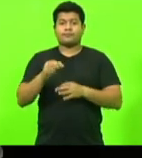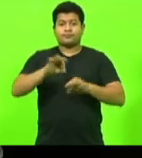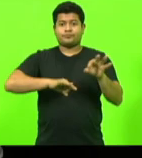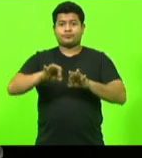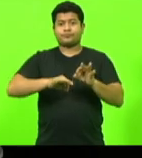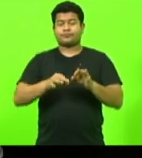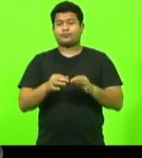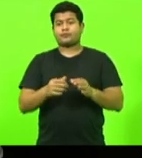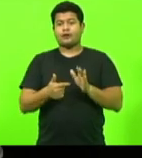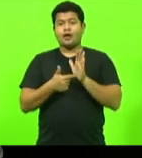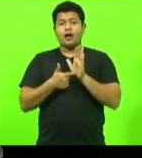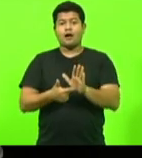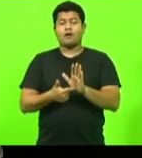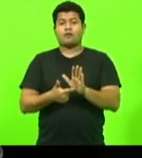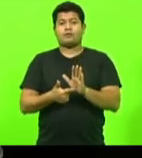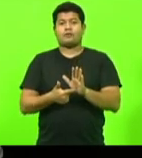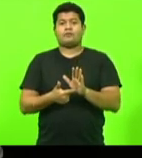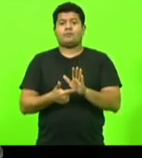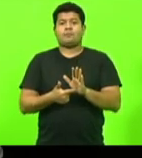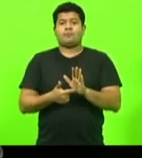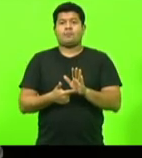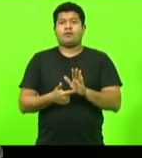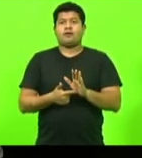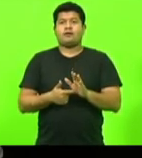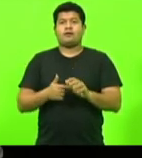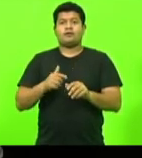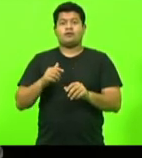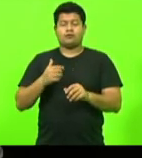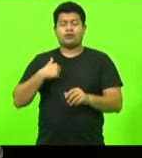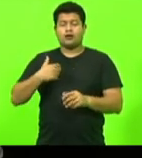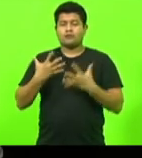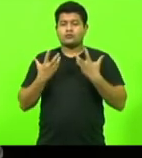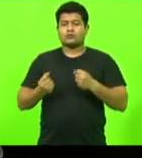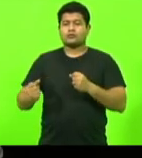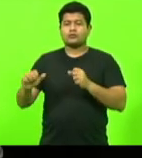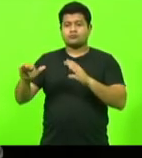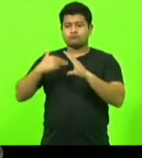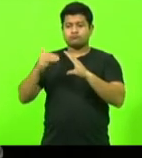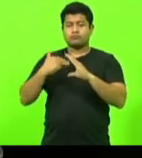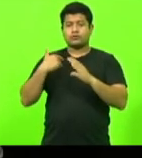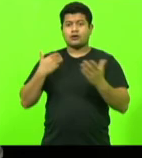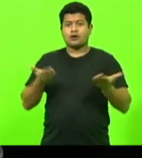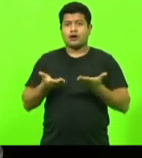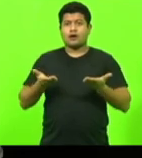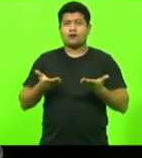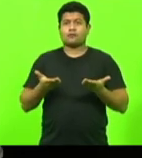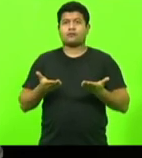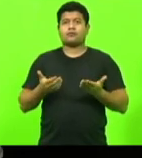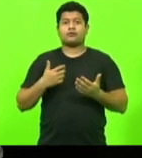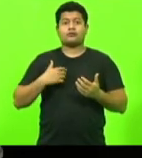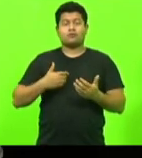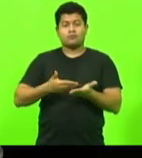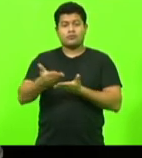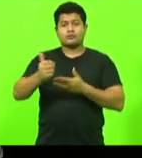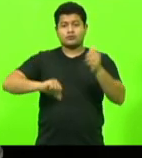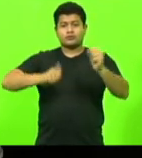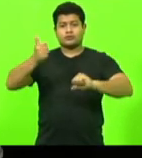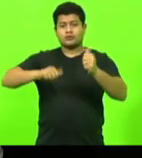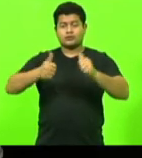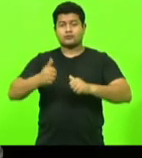que foram recebidos por essa relatoria e que passo a fazer a análise.